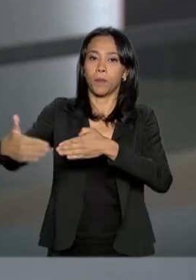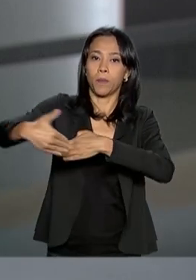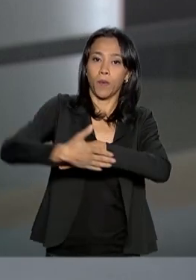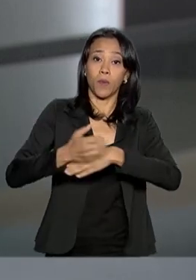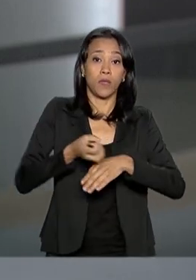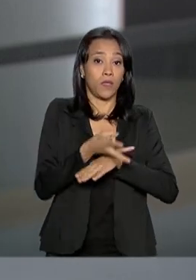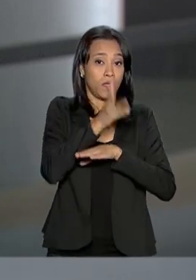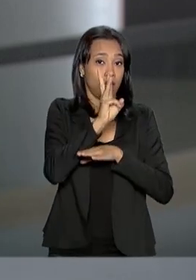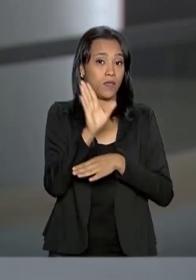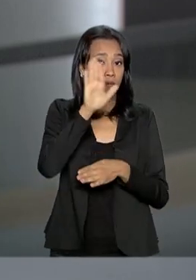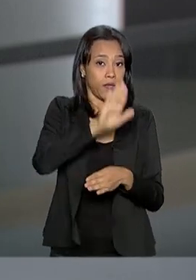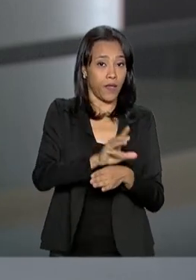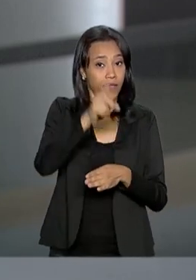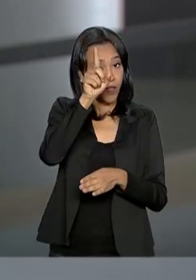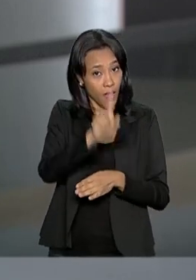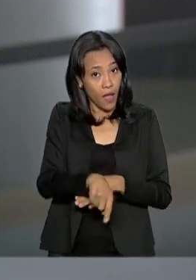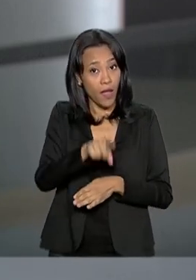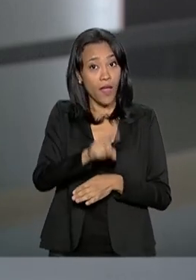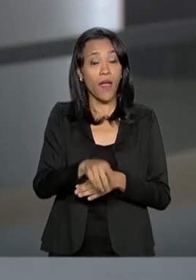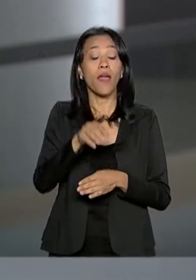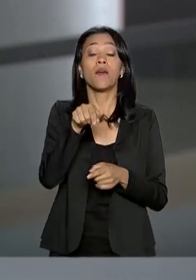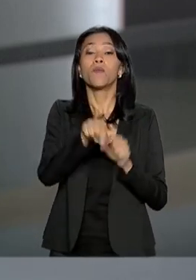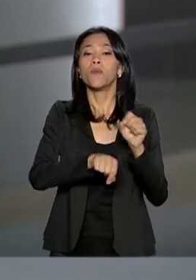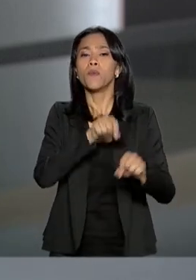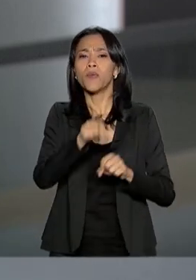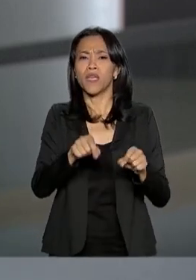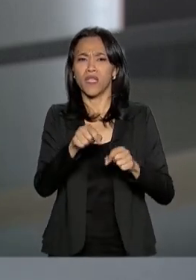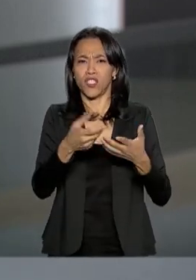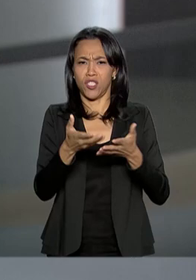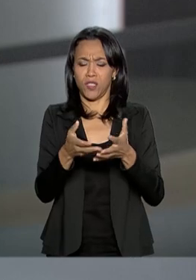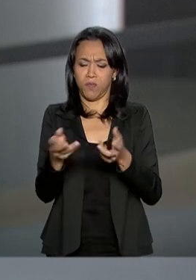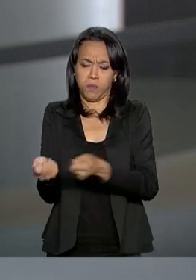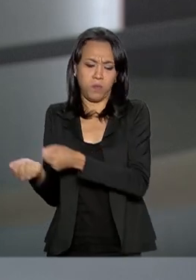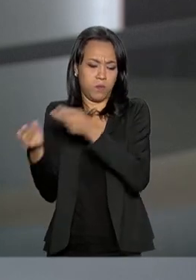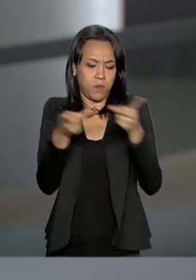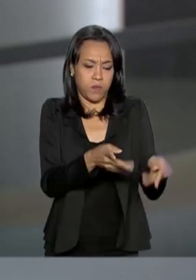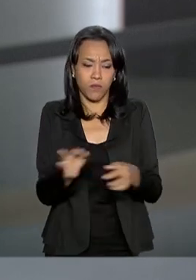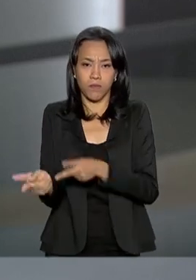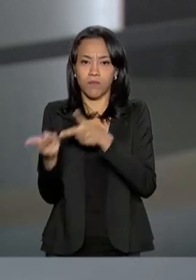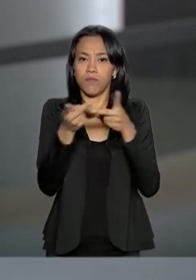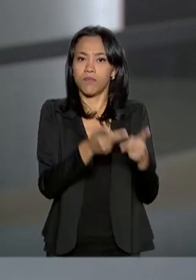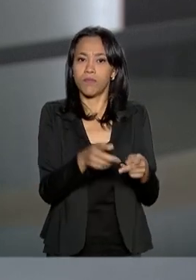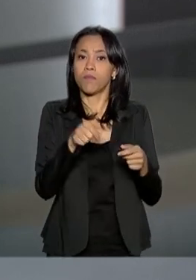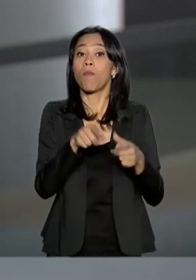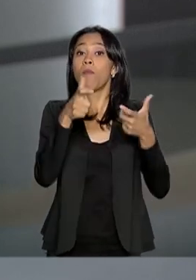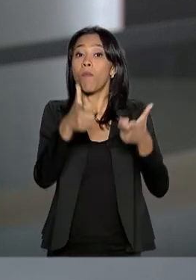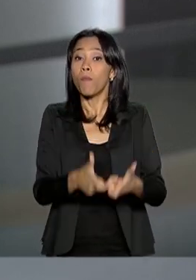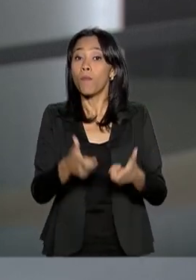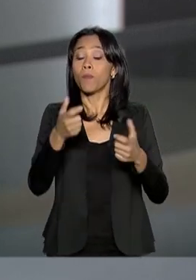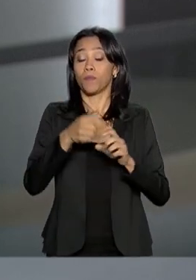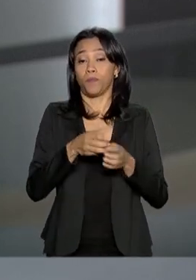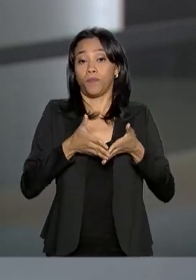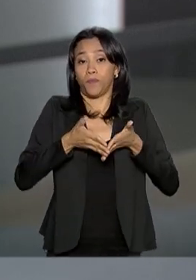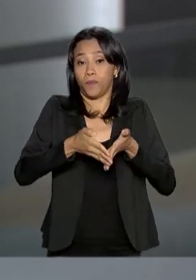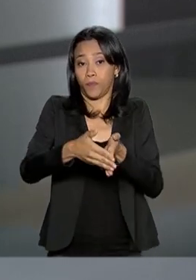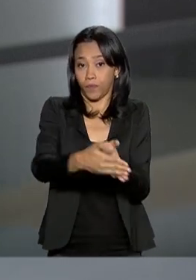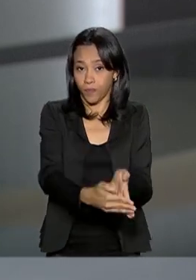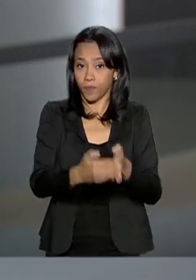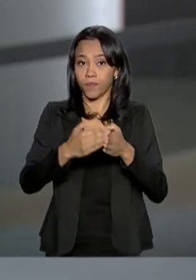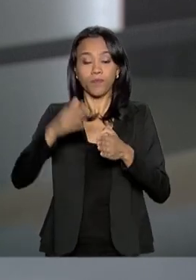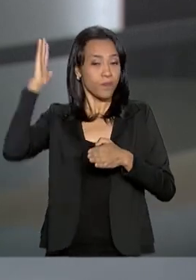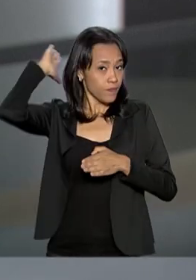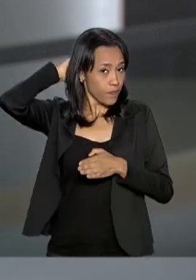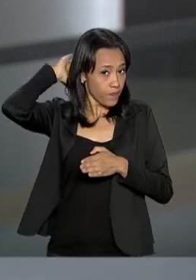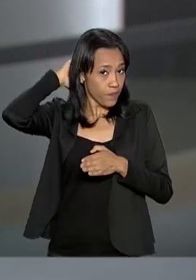é o contrato de arrendamento do terminal de cargas líquidas no porto de Santarém, no Pará. Às 16h, o